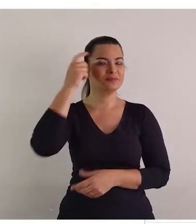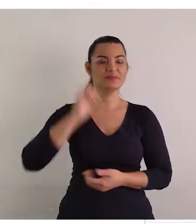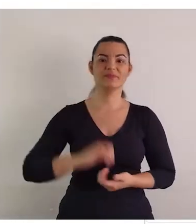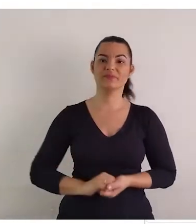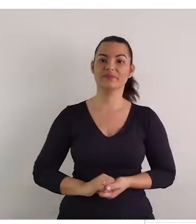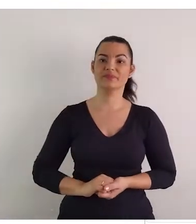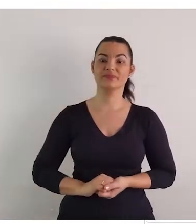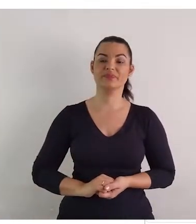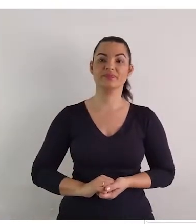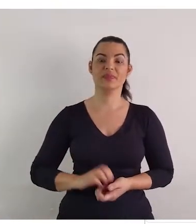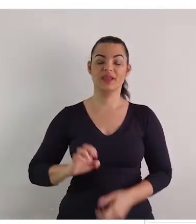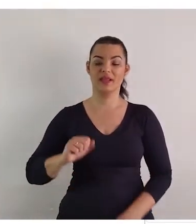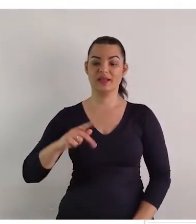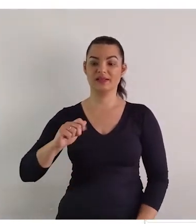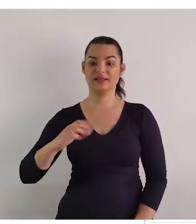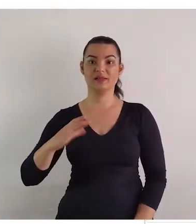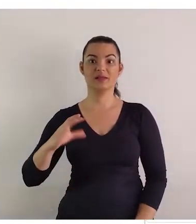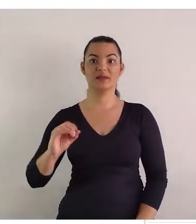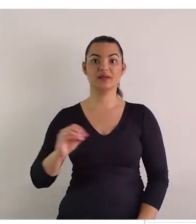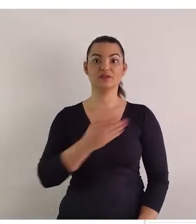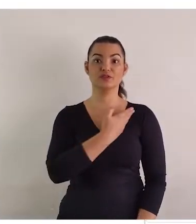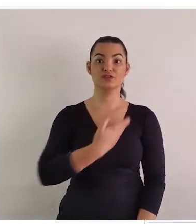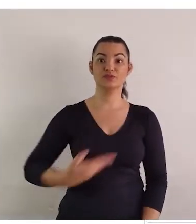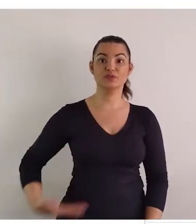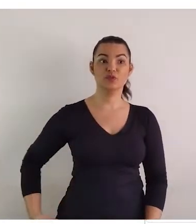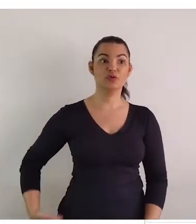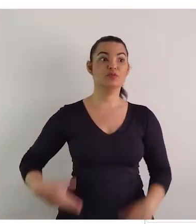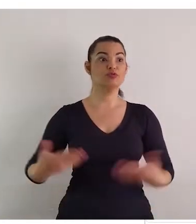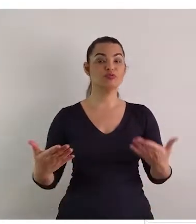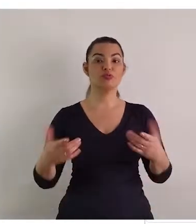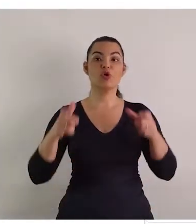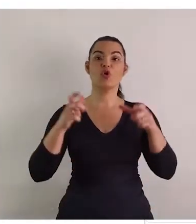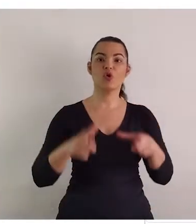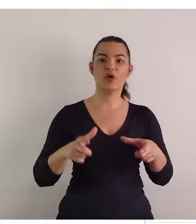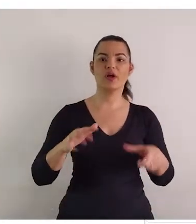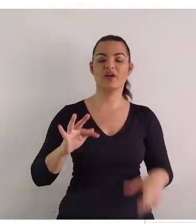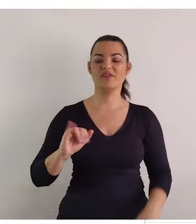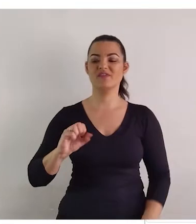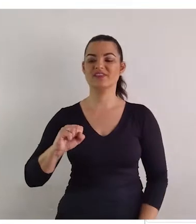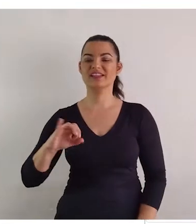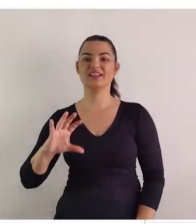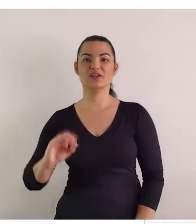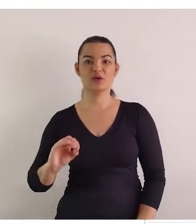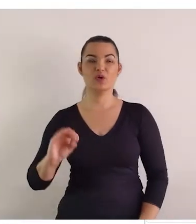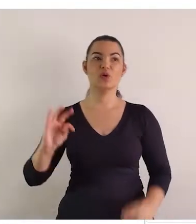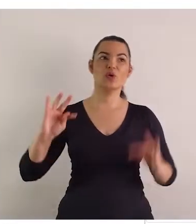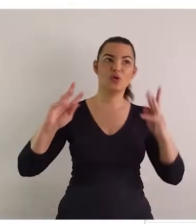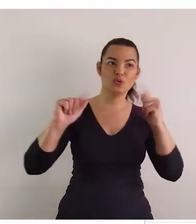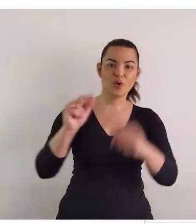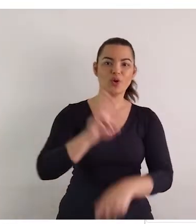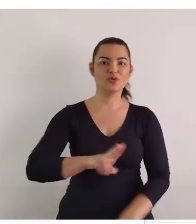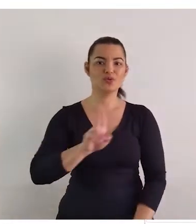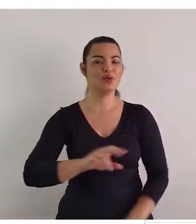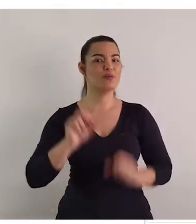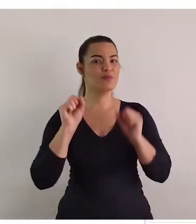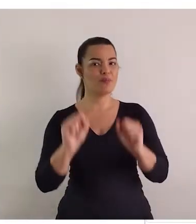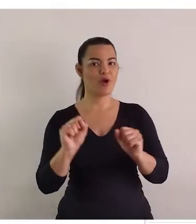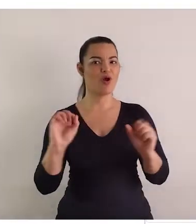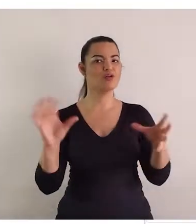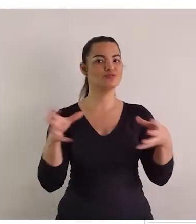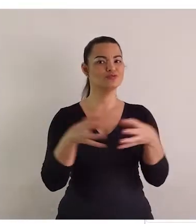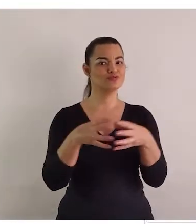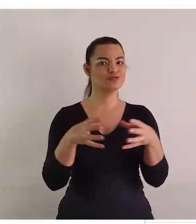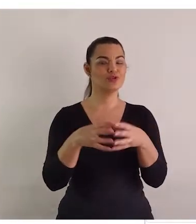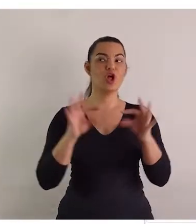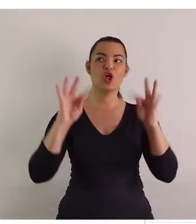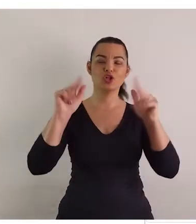Espaço público, meio físico que é de uso comum e de posse coletiva. Nós vamos conversar um pouquinho